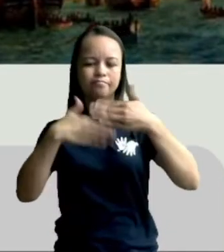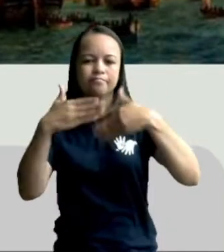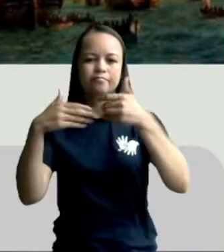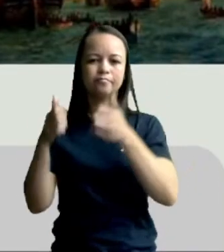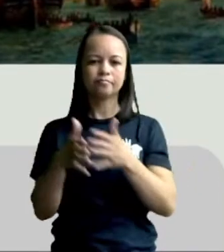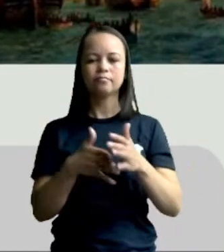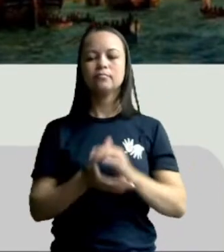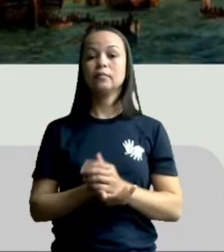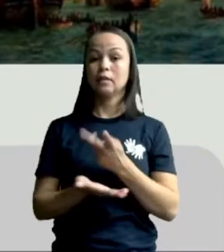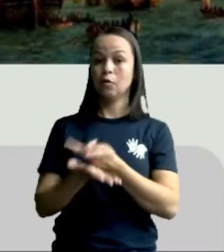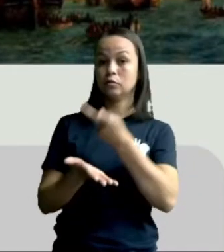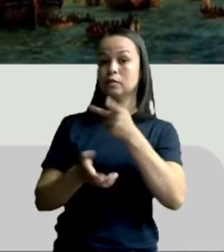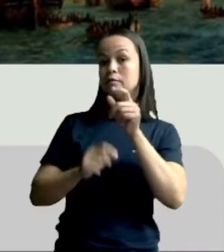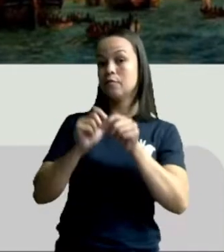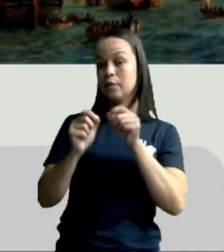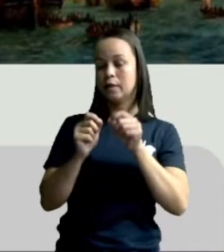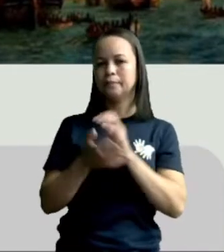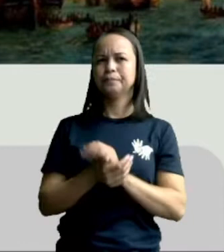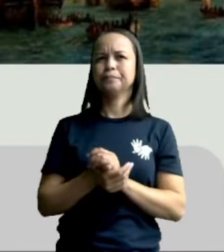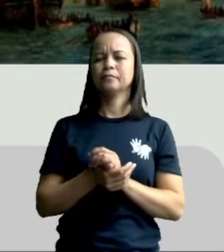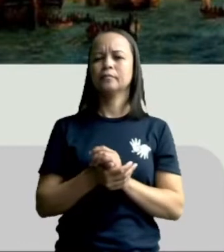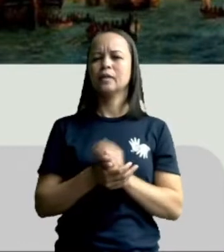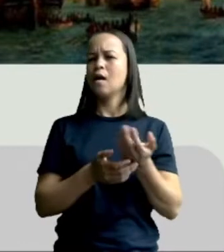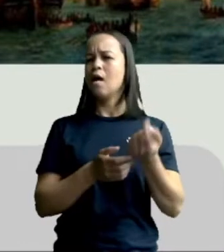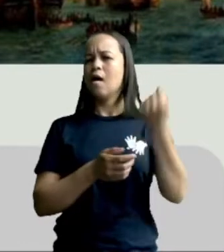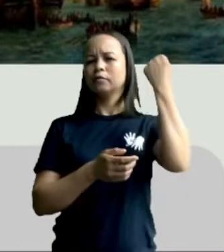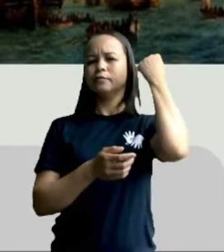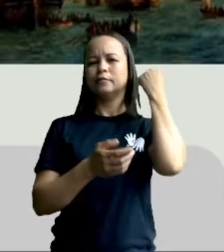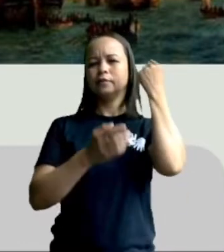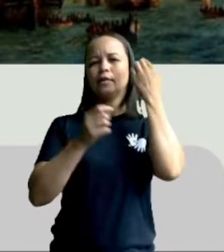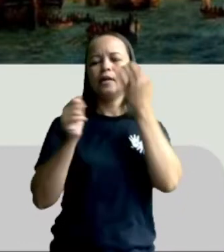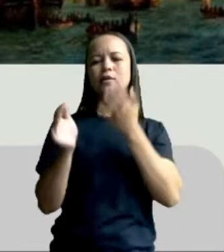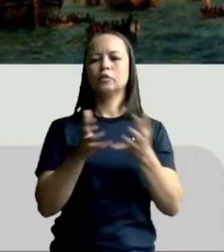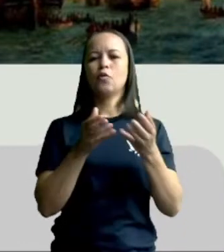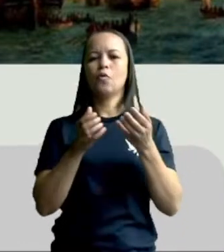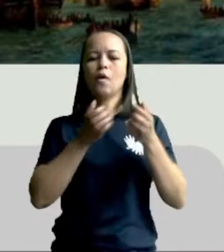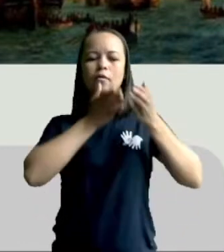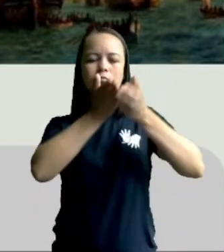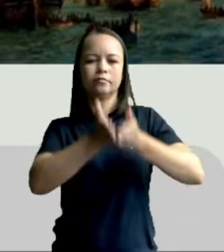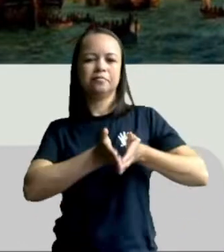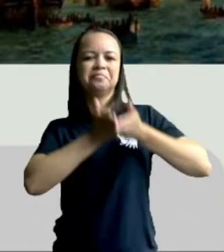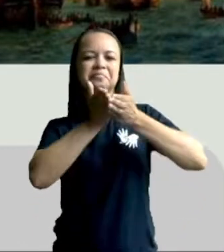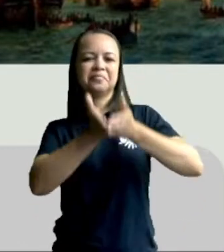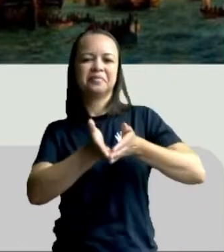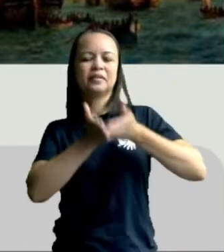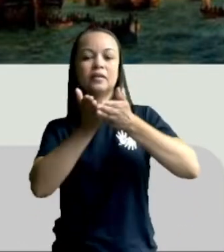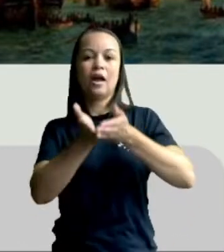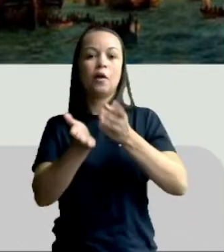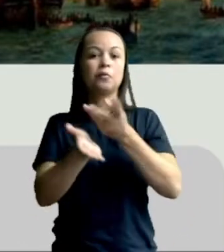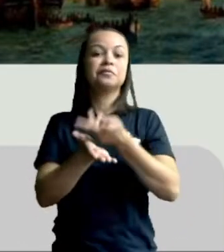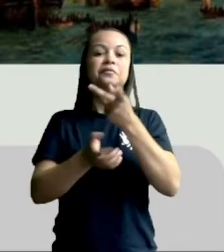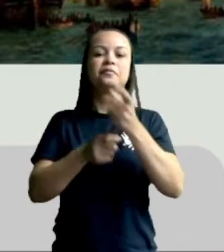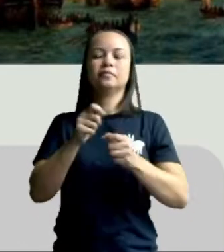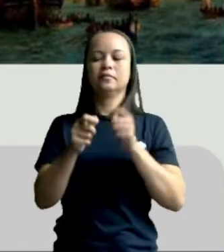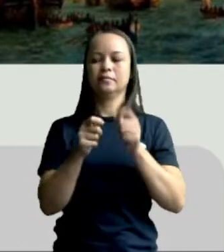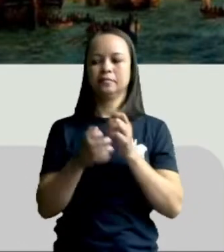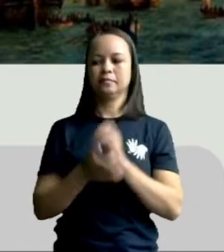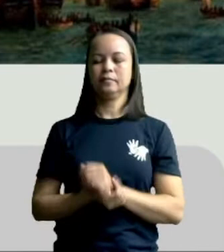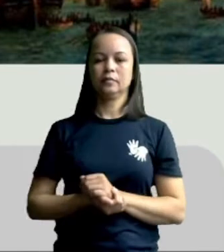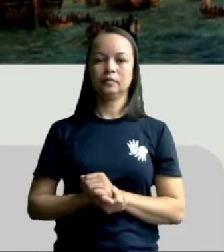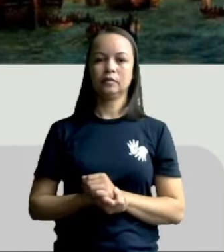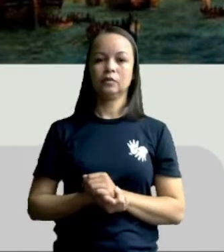vê o que aconteceu lá atrás com as grandes navegações, vê? O descobrimento